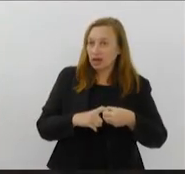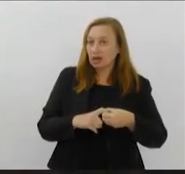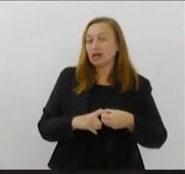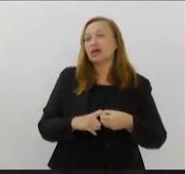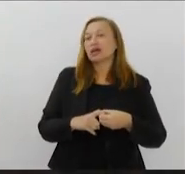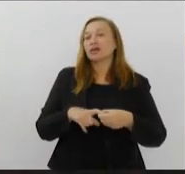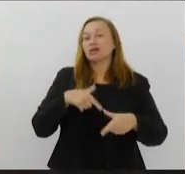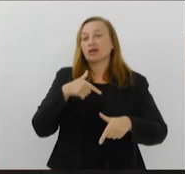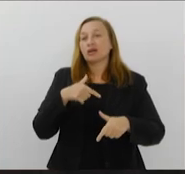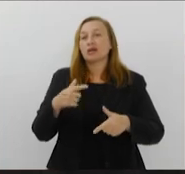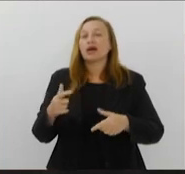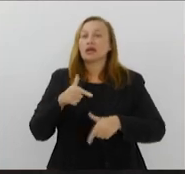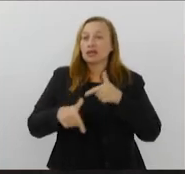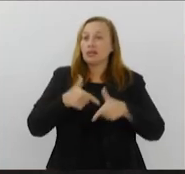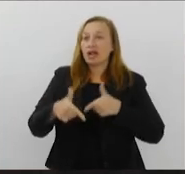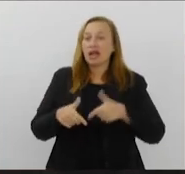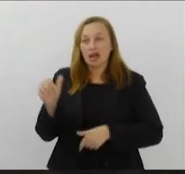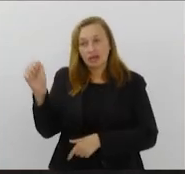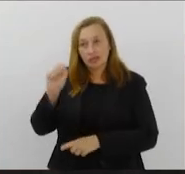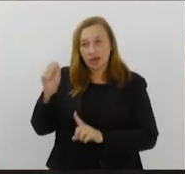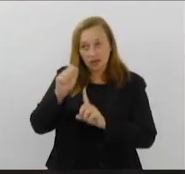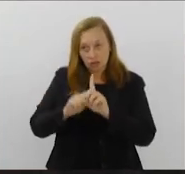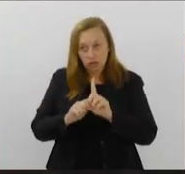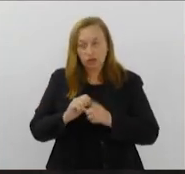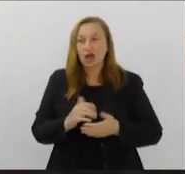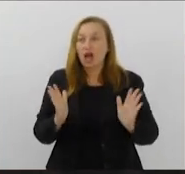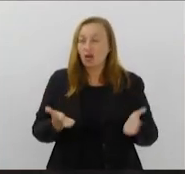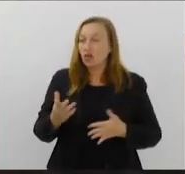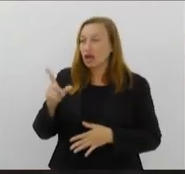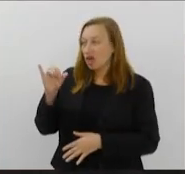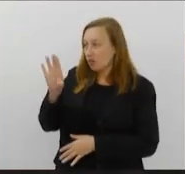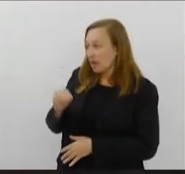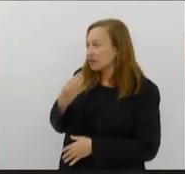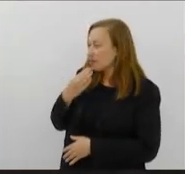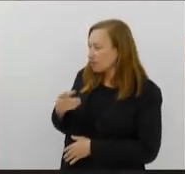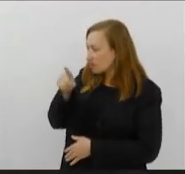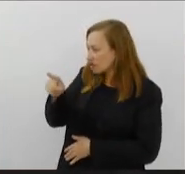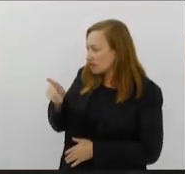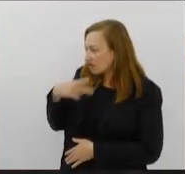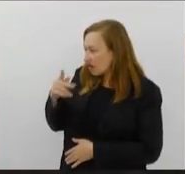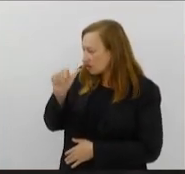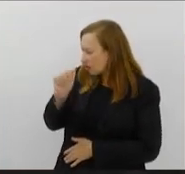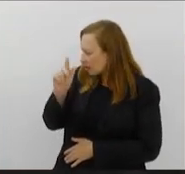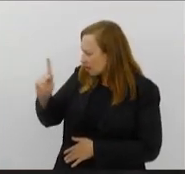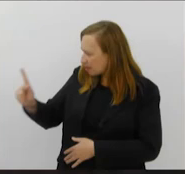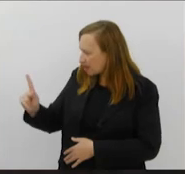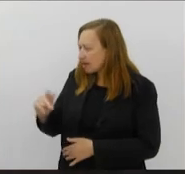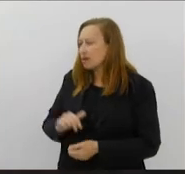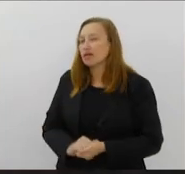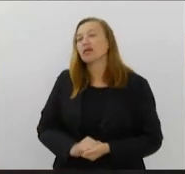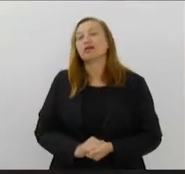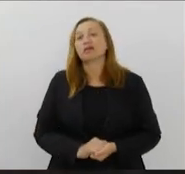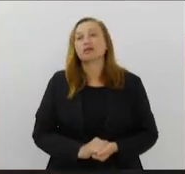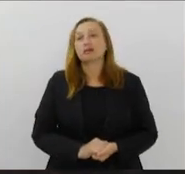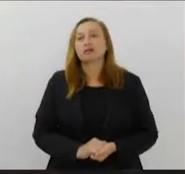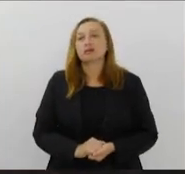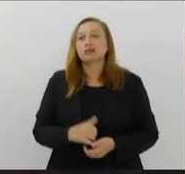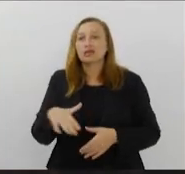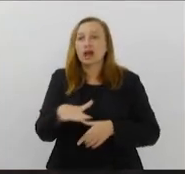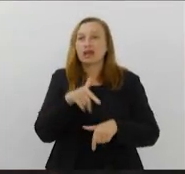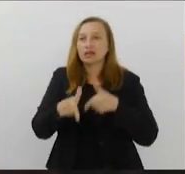E agora, Leonardo, ele pediu para você falar sobre aplicativo, né, no